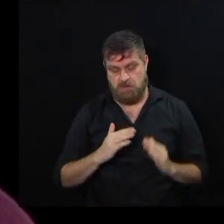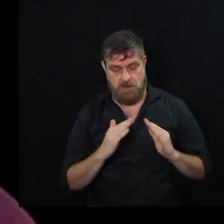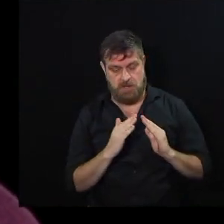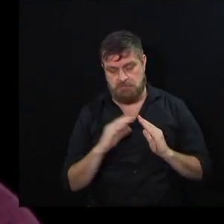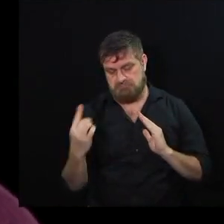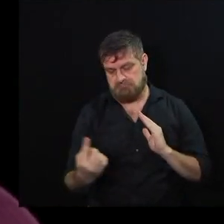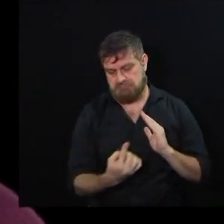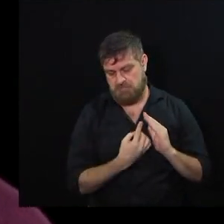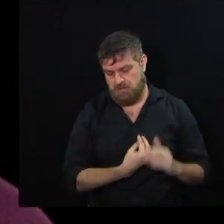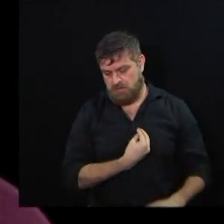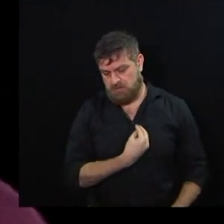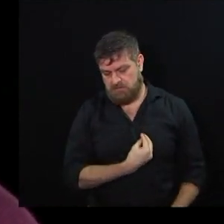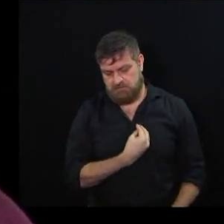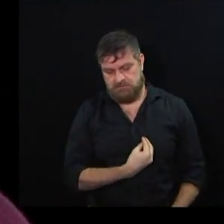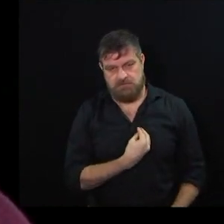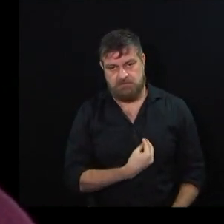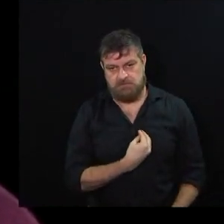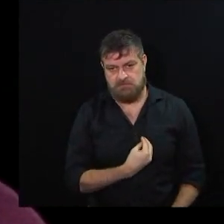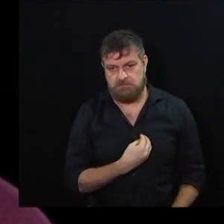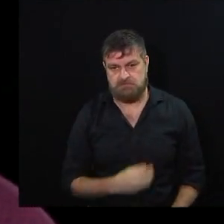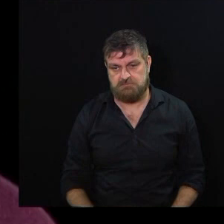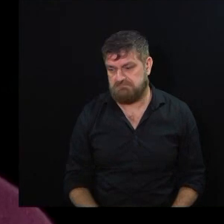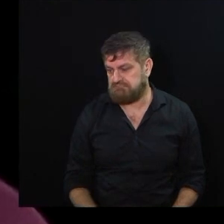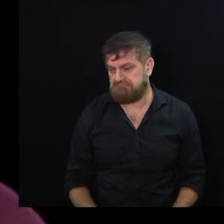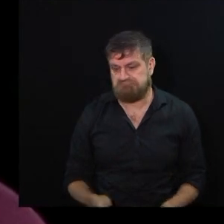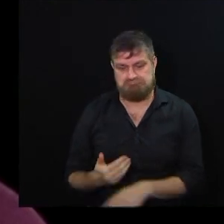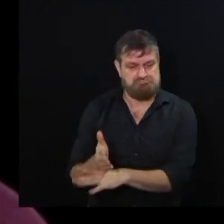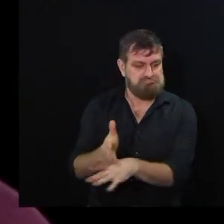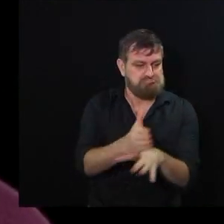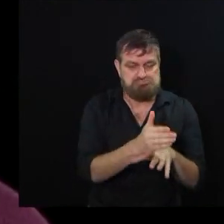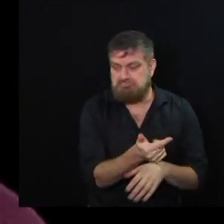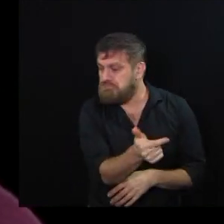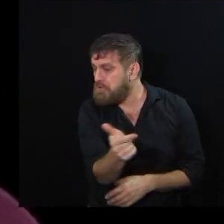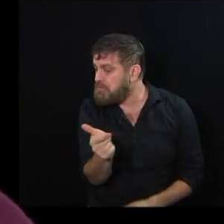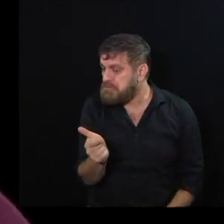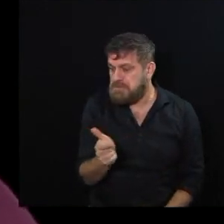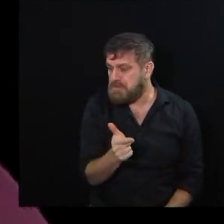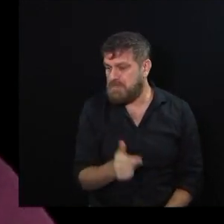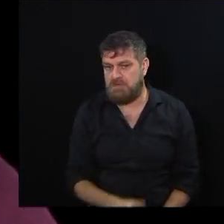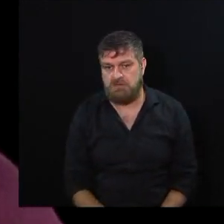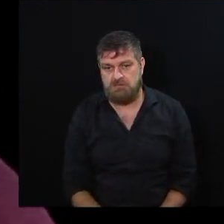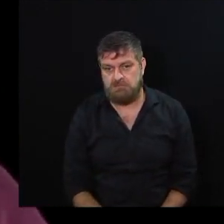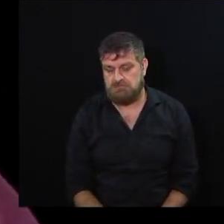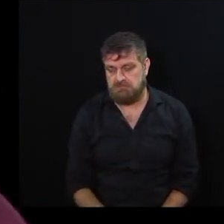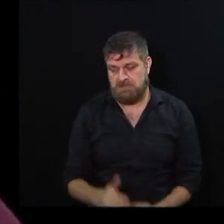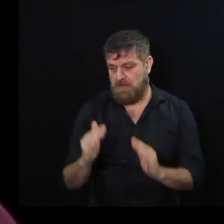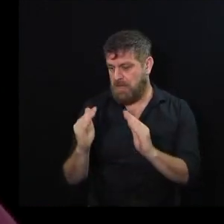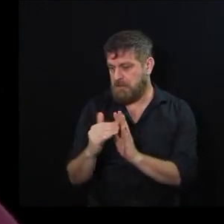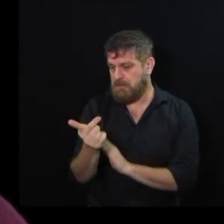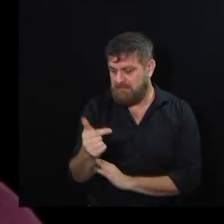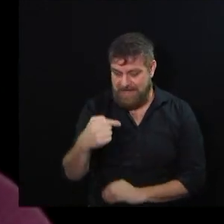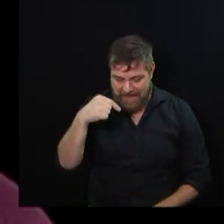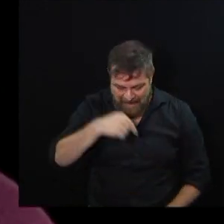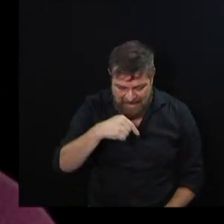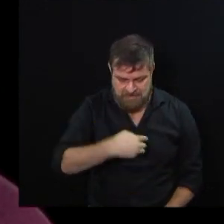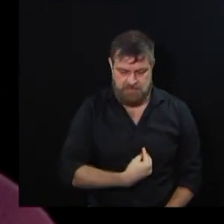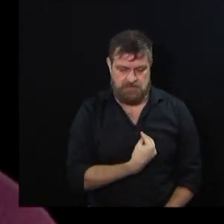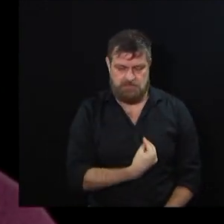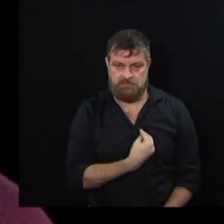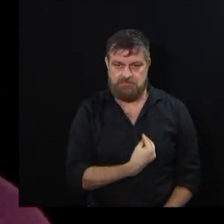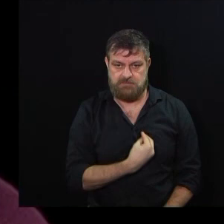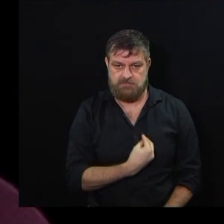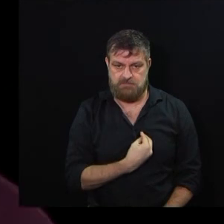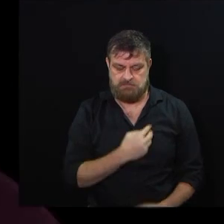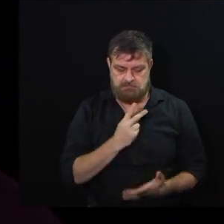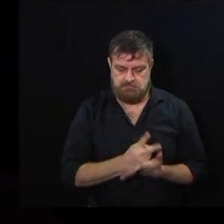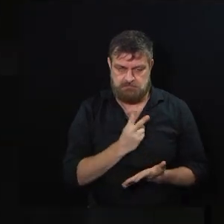né? Não tenho para onde ir. Não tenho um lar, não tenho... Aqui é a minha casa, você entende? Eu moro